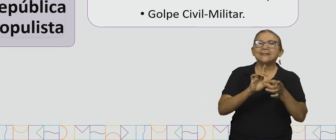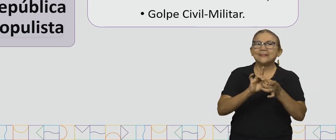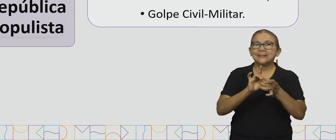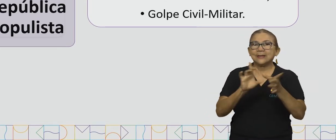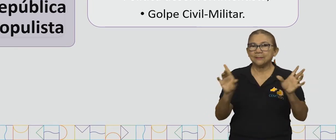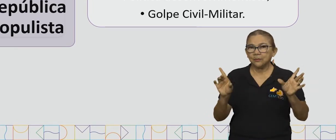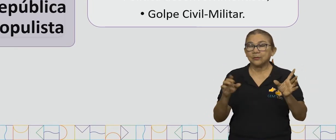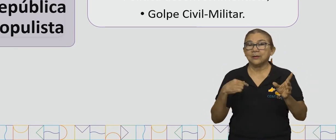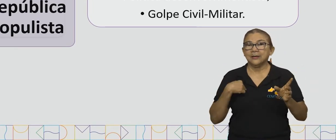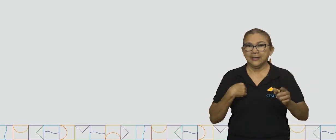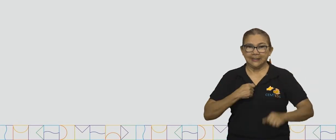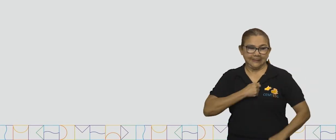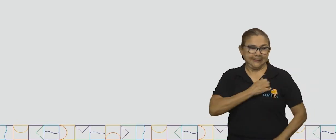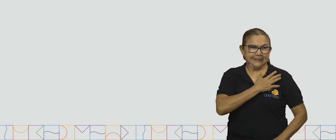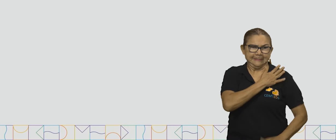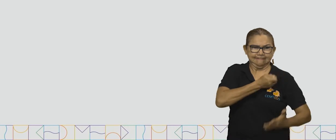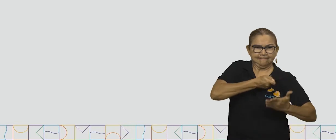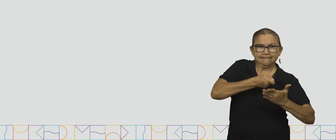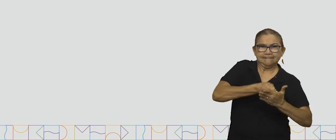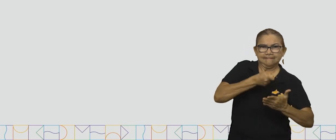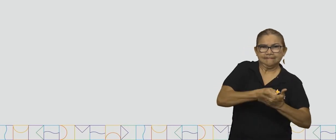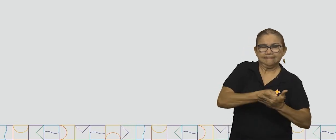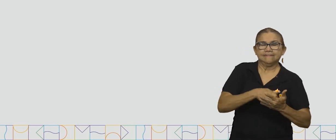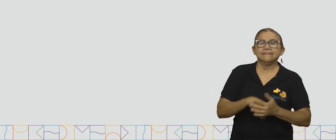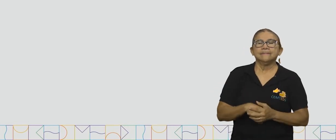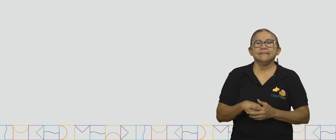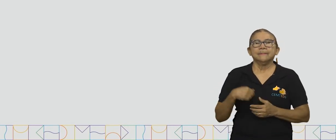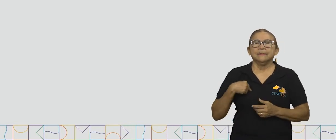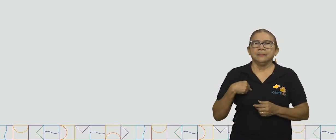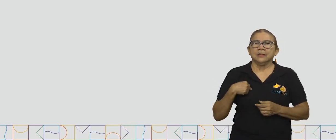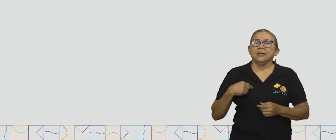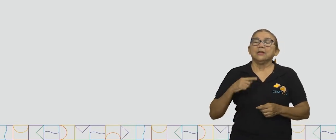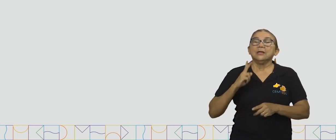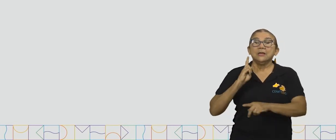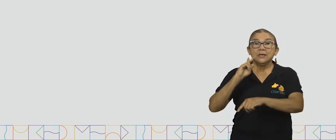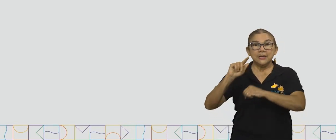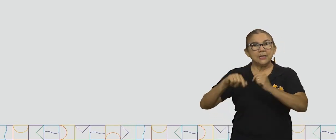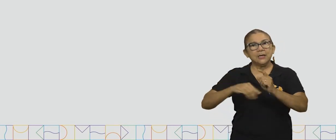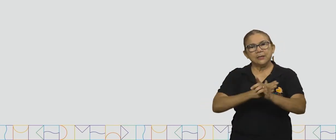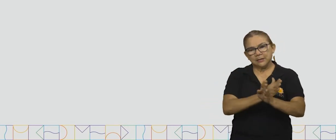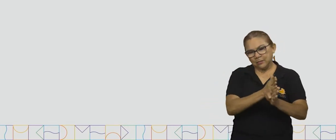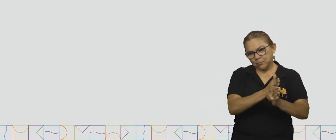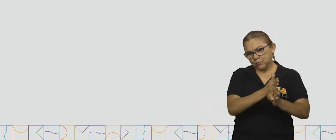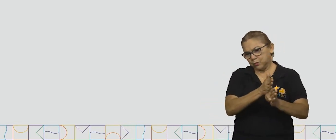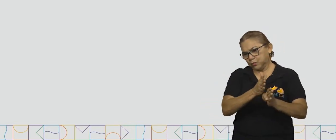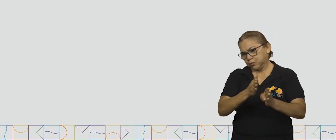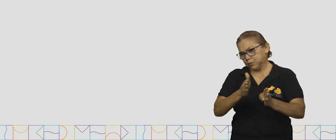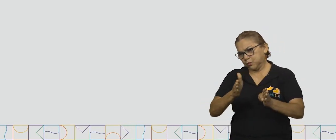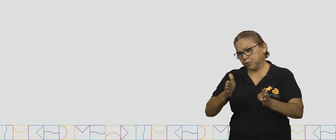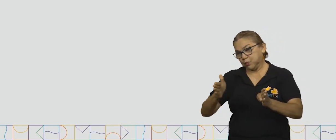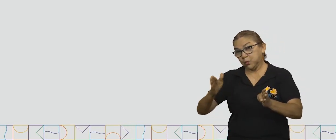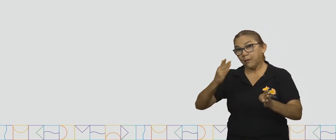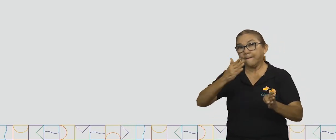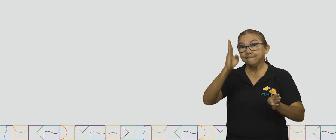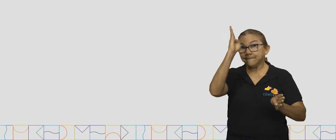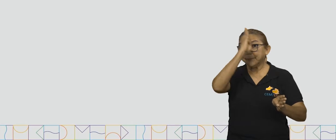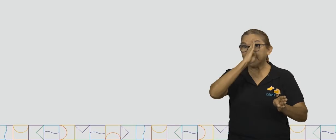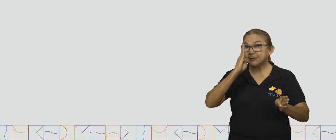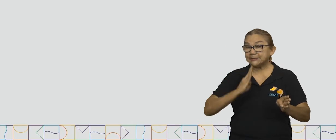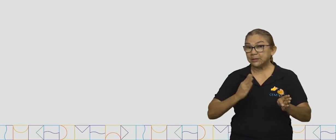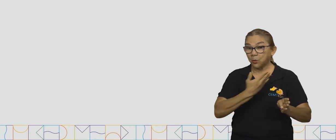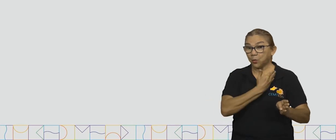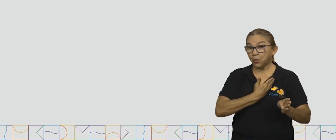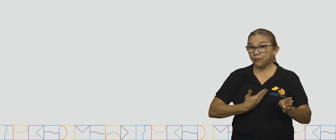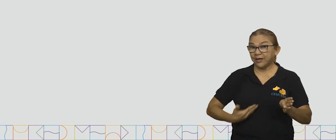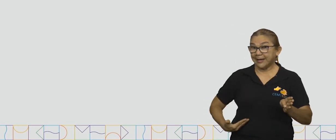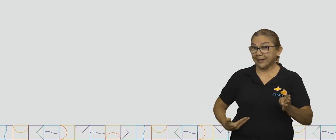à ditadura militar. Durante a República Populista, o Brasil foi governado por Eurico Gaspar Dutra,